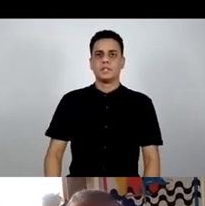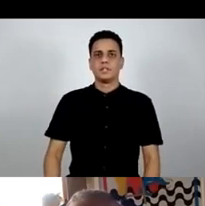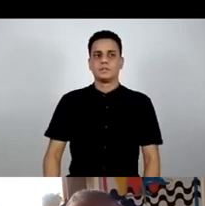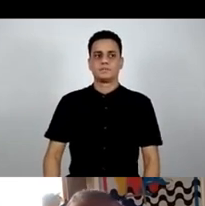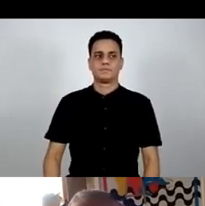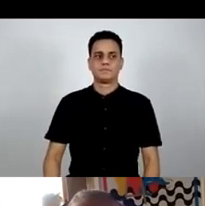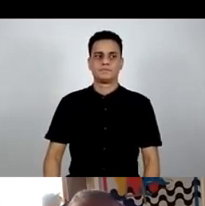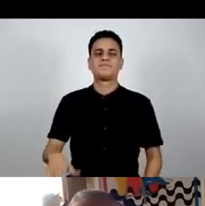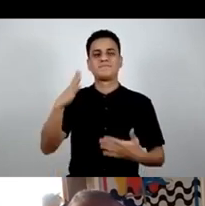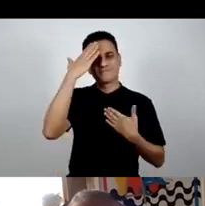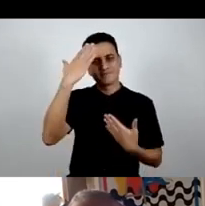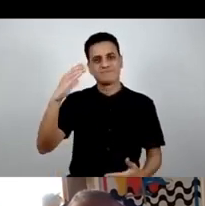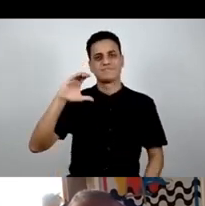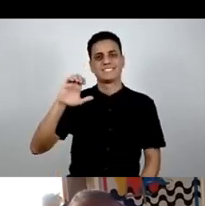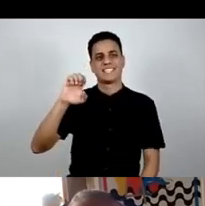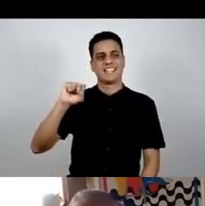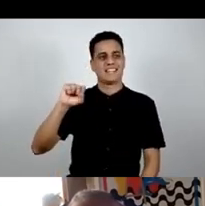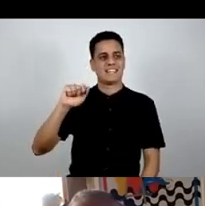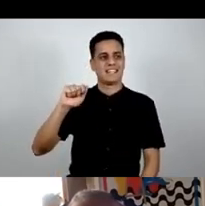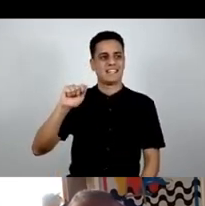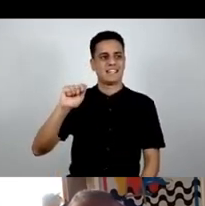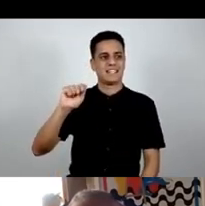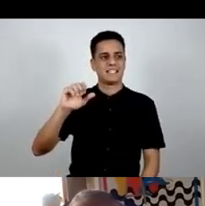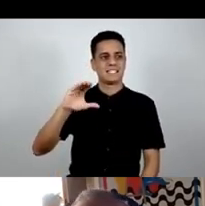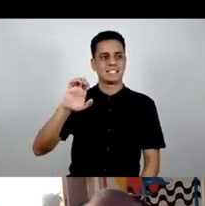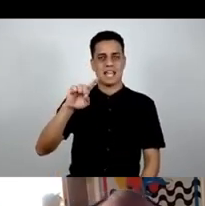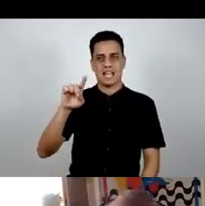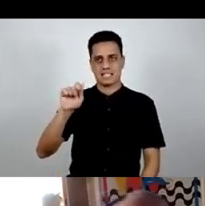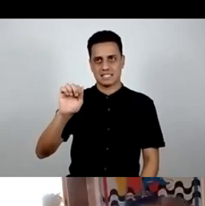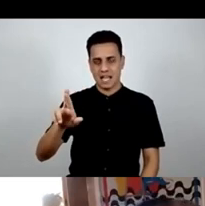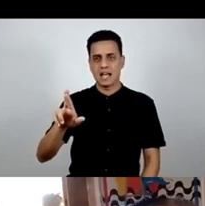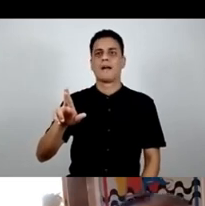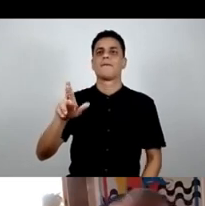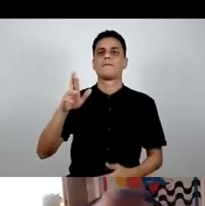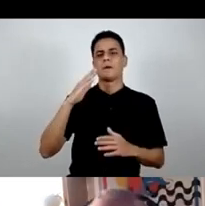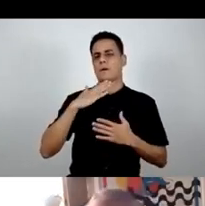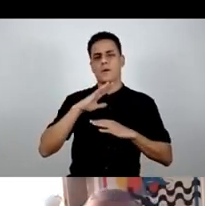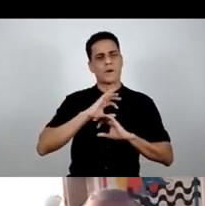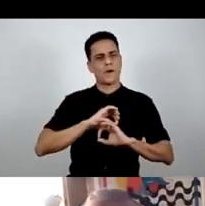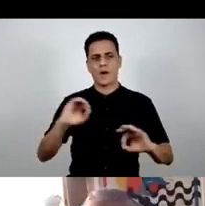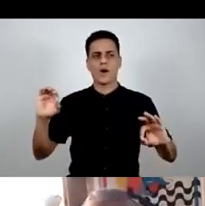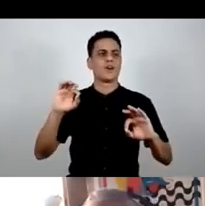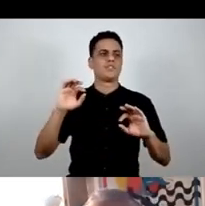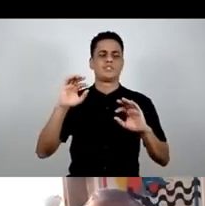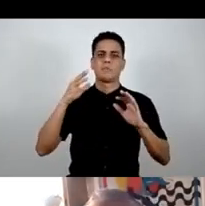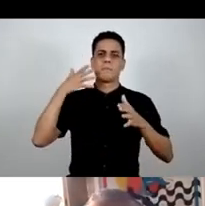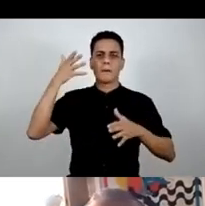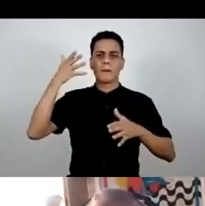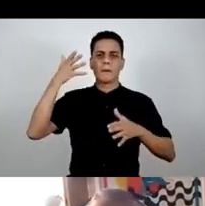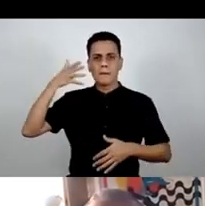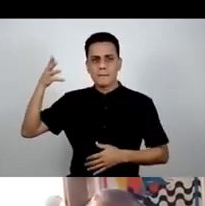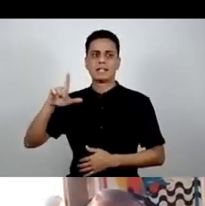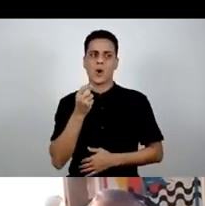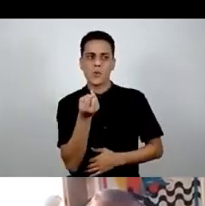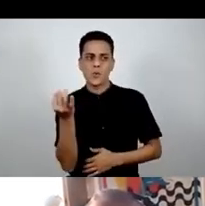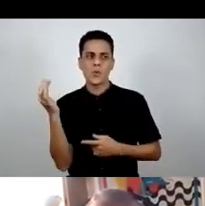Muito obrigada, César. Muito boa todas as falas. A gente tem aqui algumas, eu acho que